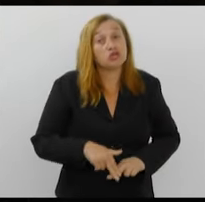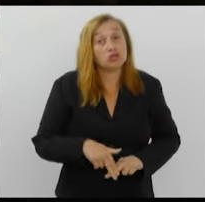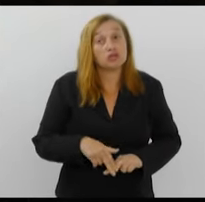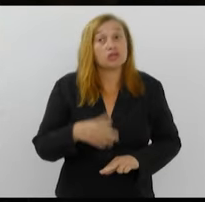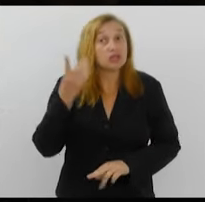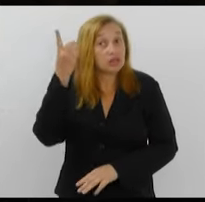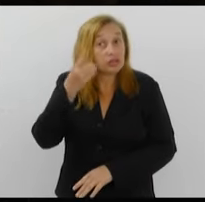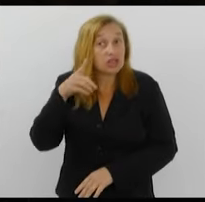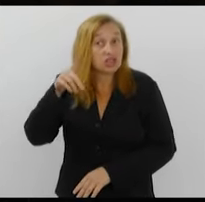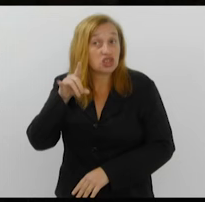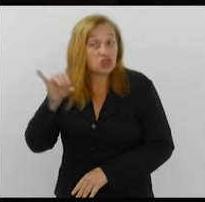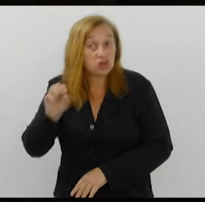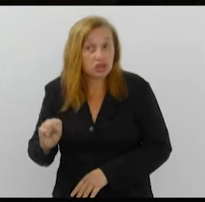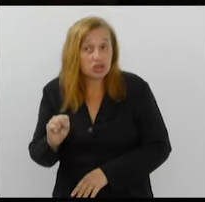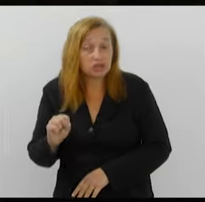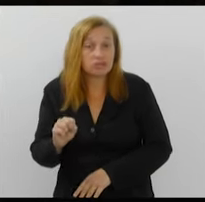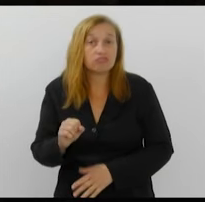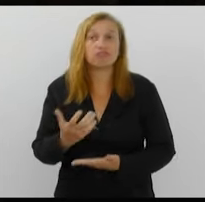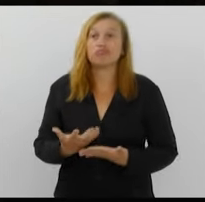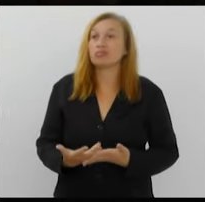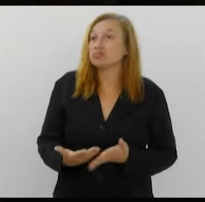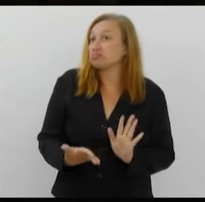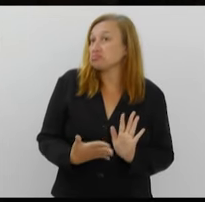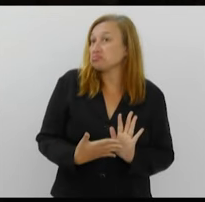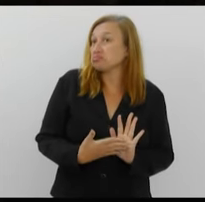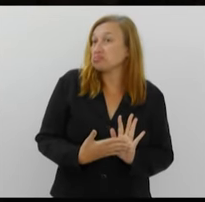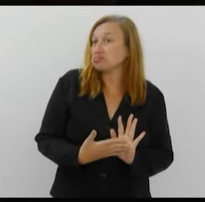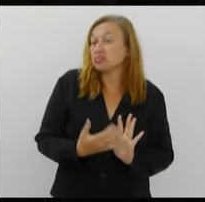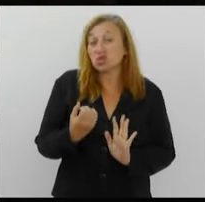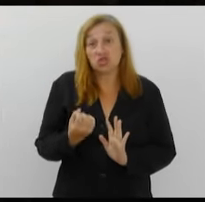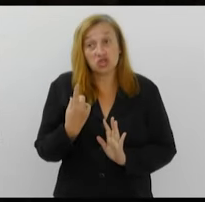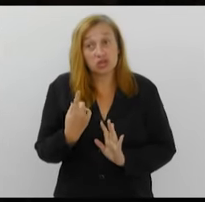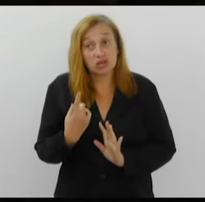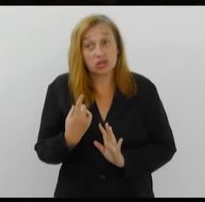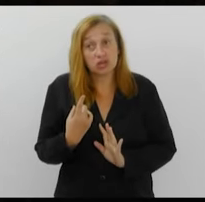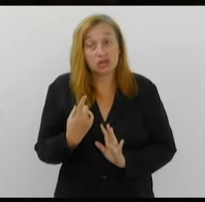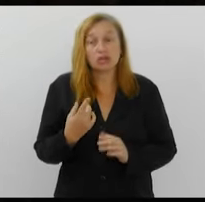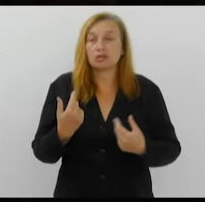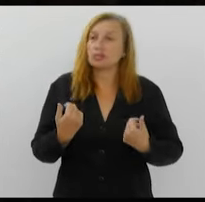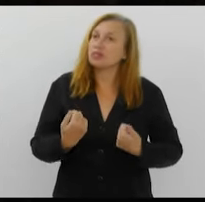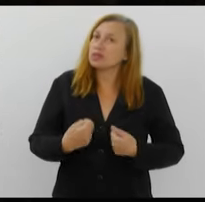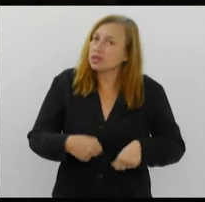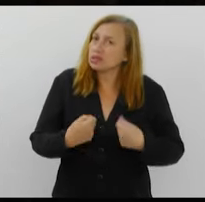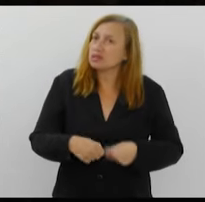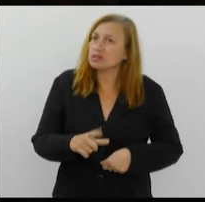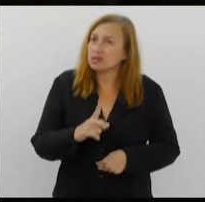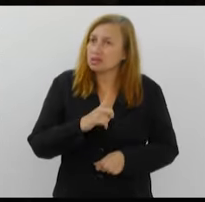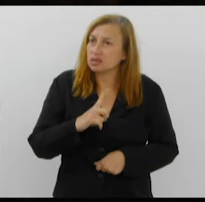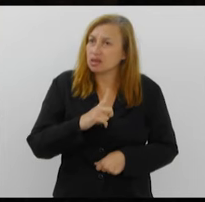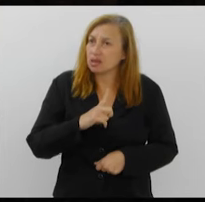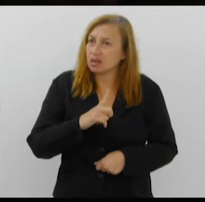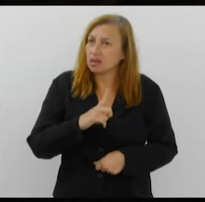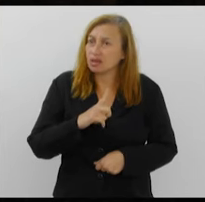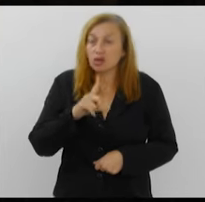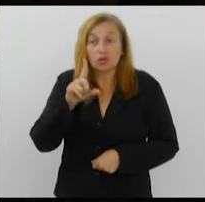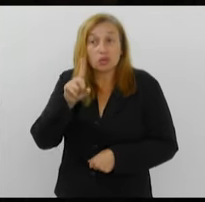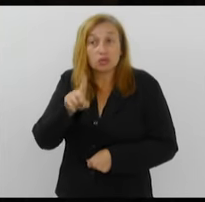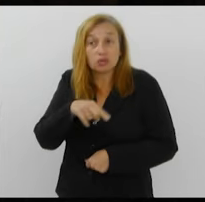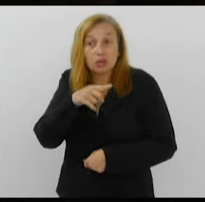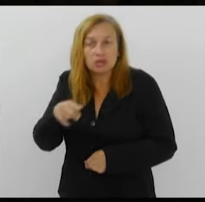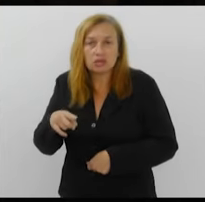Dionísio Lins, se pressupõe, evidentemente, que deve manter a isenção,